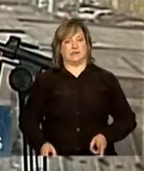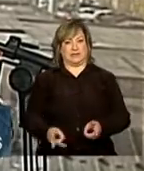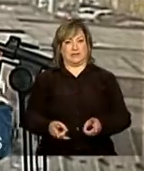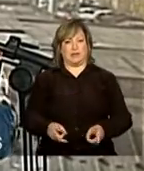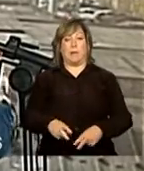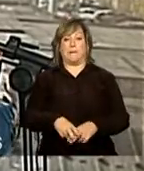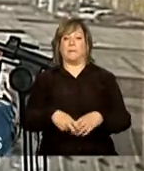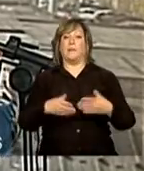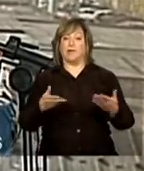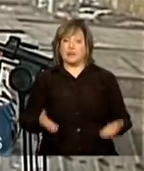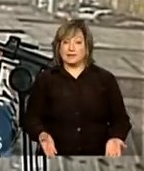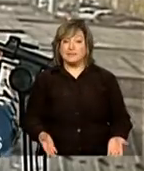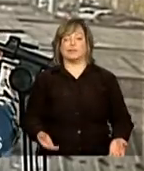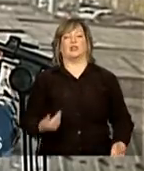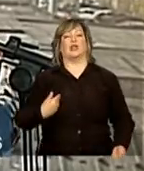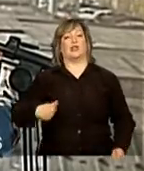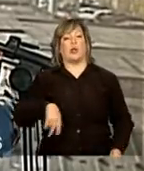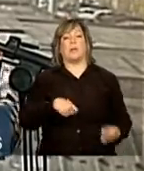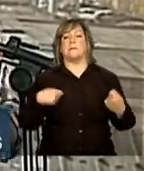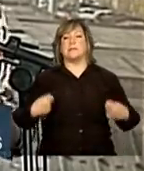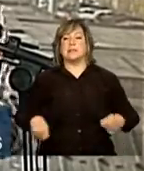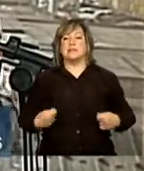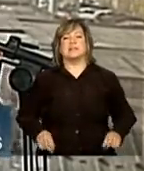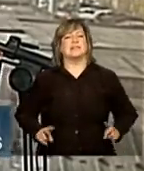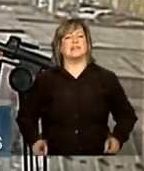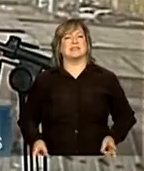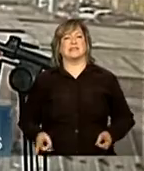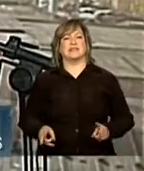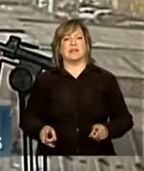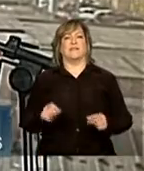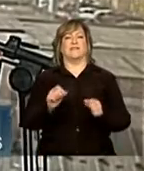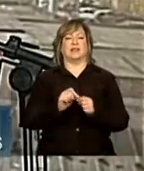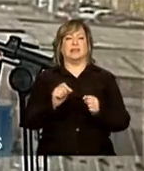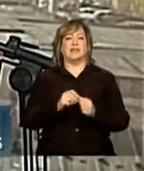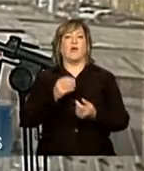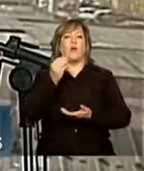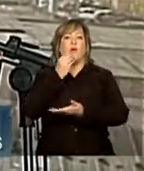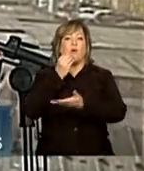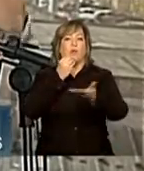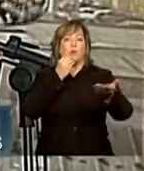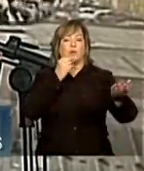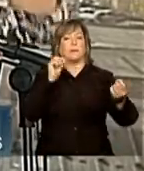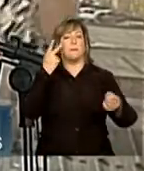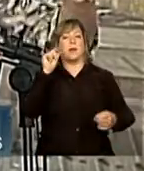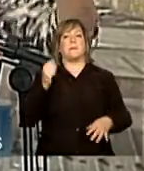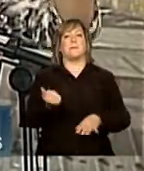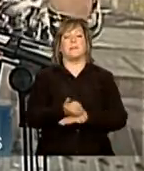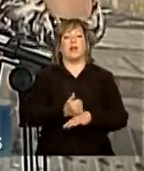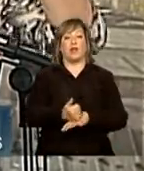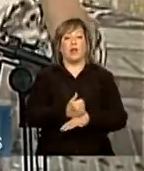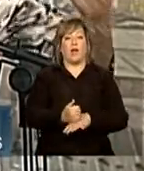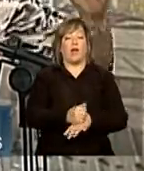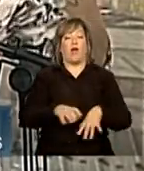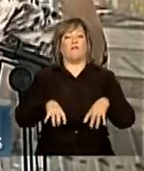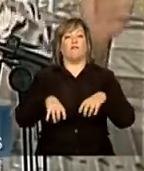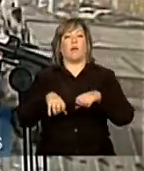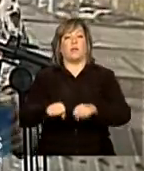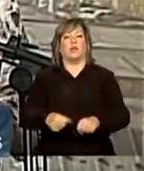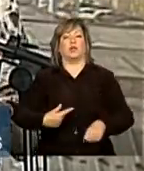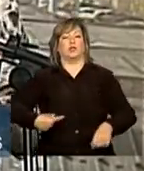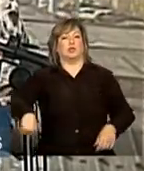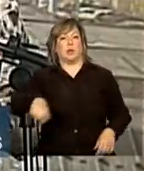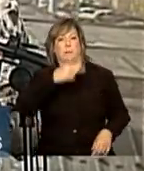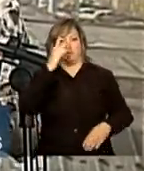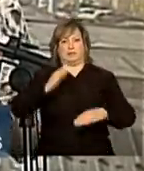Daí porque nós devemos sempre criar as condições para melhorar a formação dos